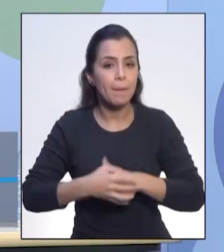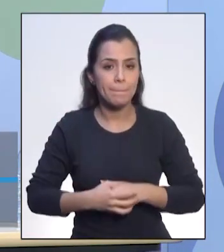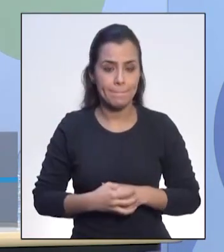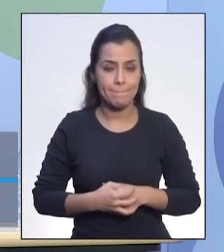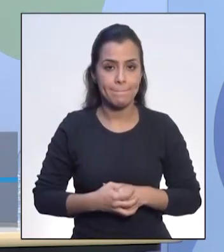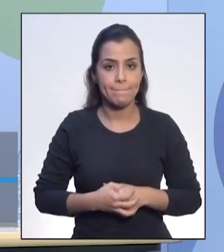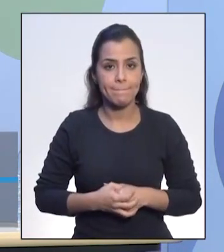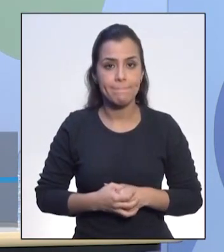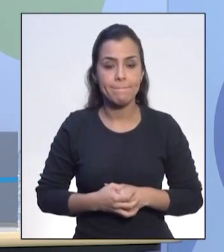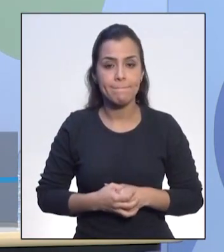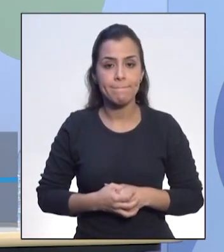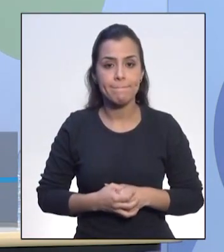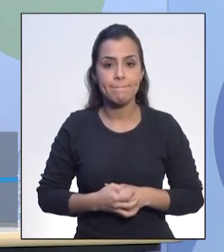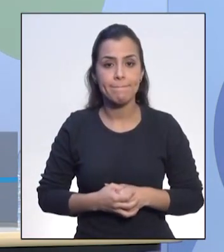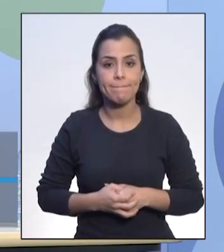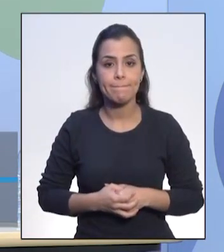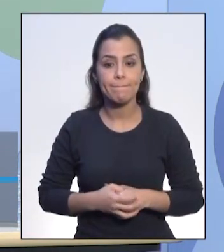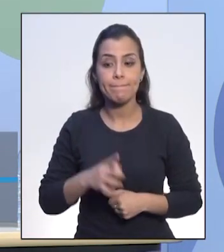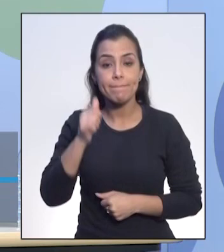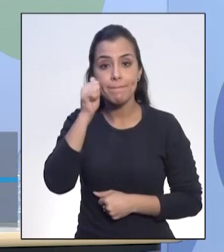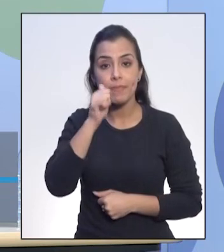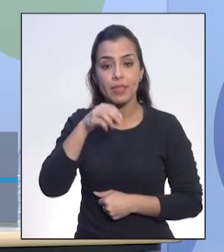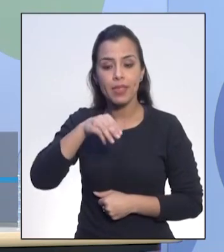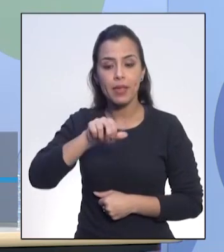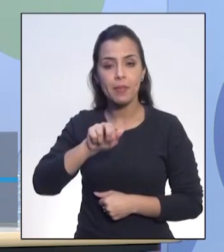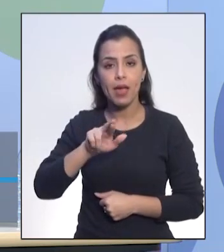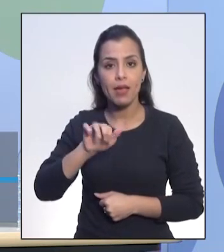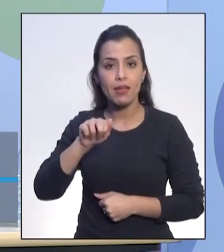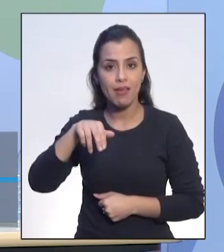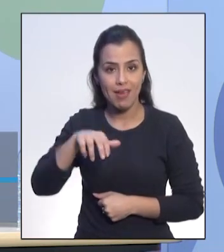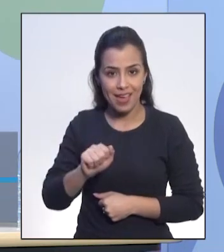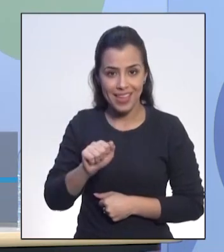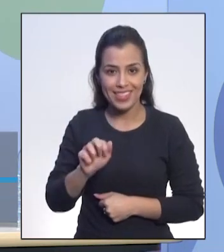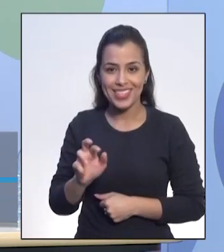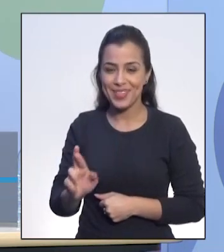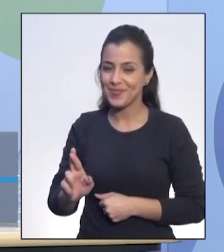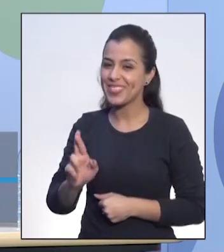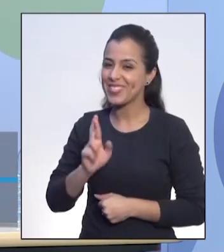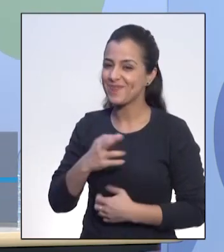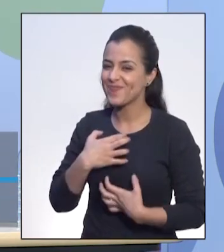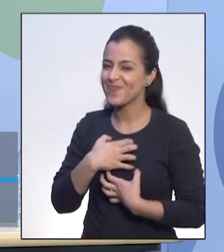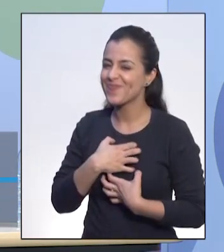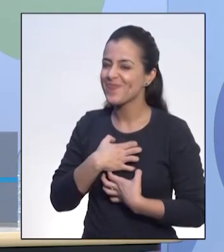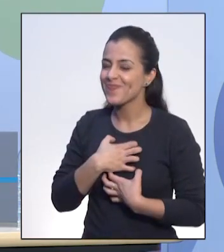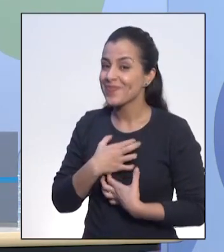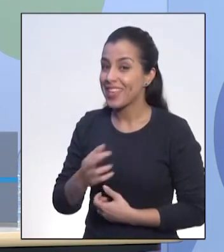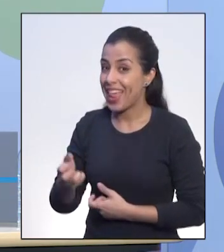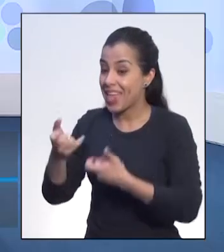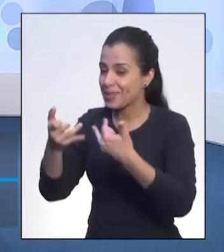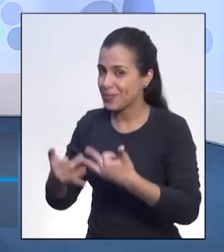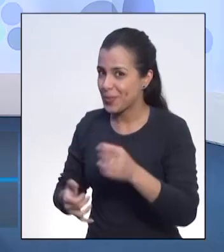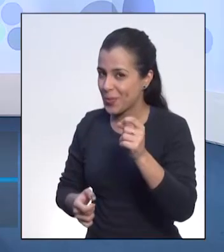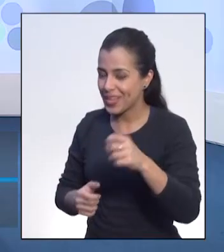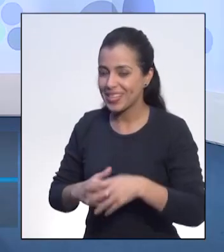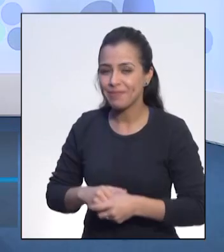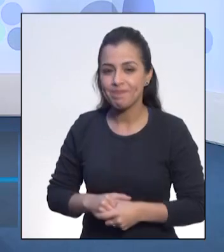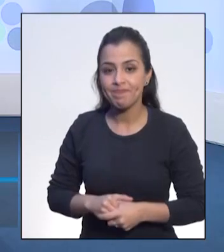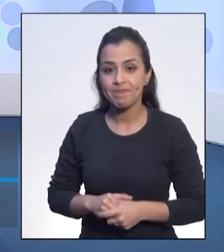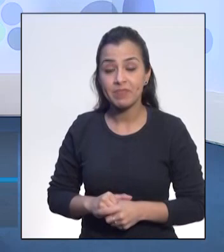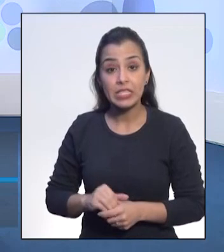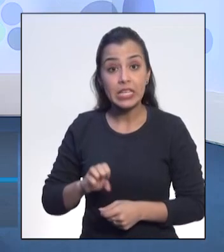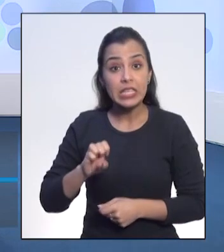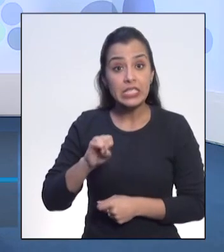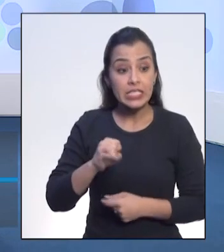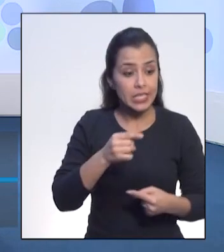Cadê? A Mariana, ela me deu um quentinho no coração, porque ela disse assim, se a gente